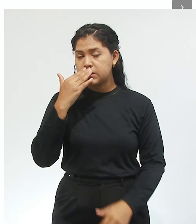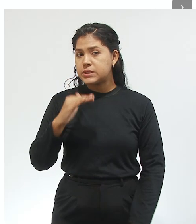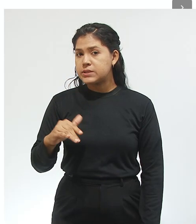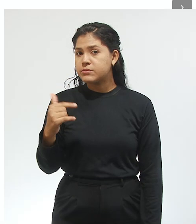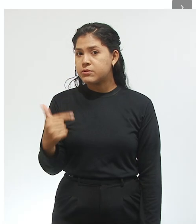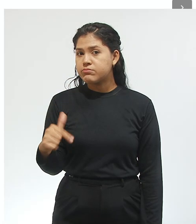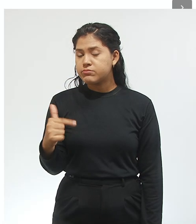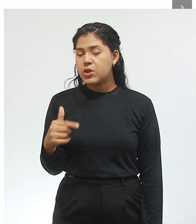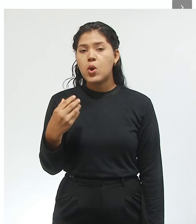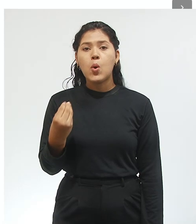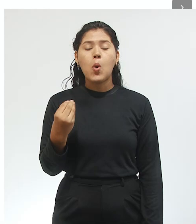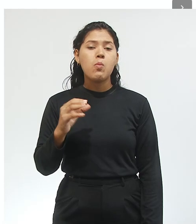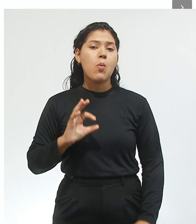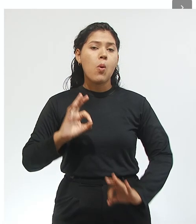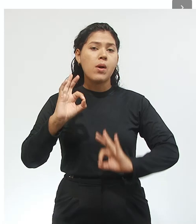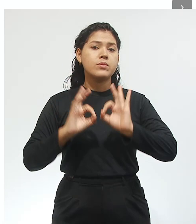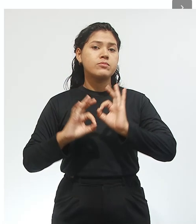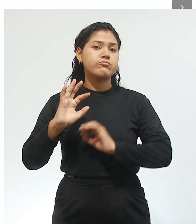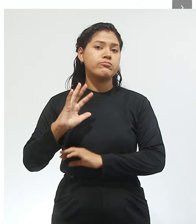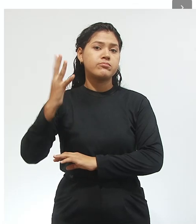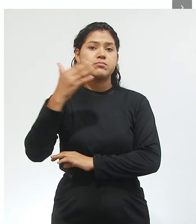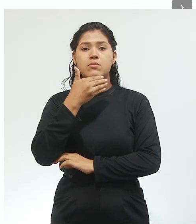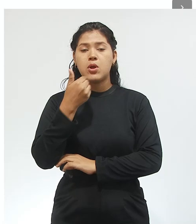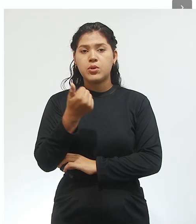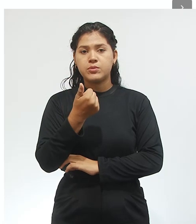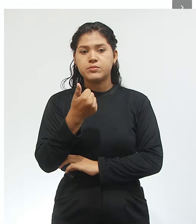o que ele está fazendo, né?